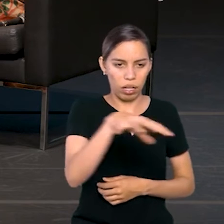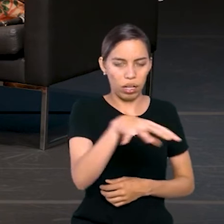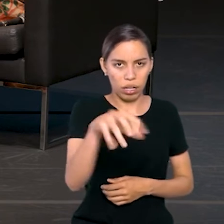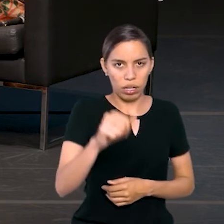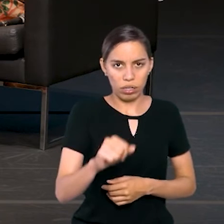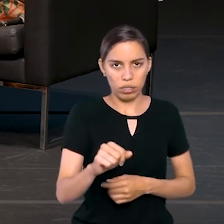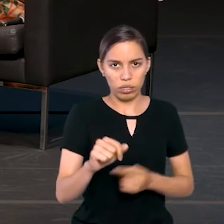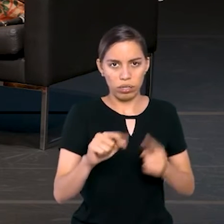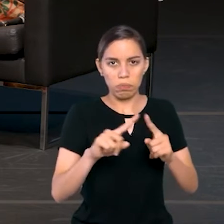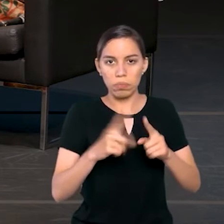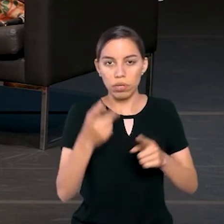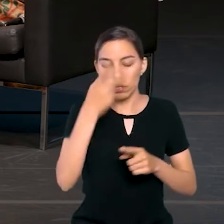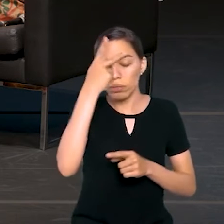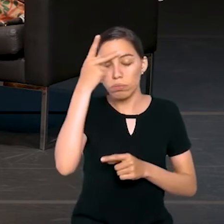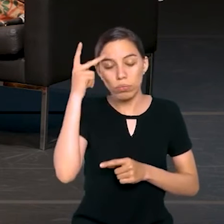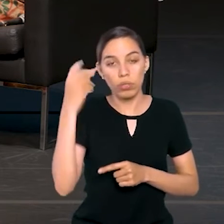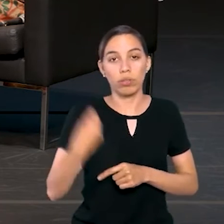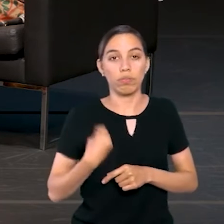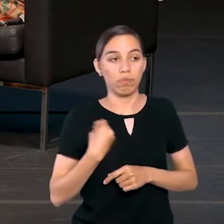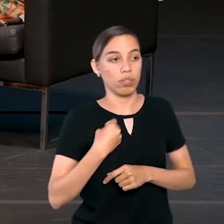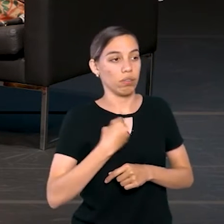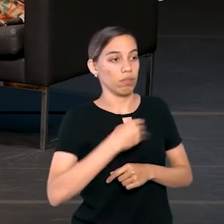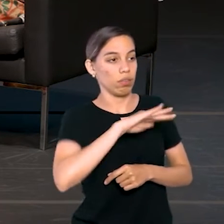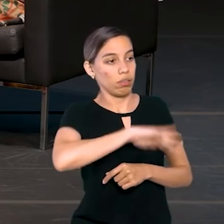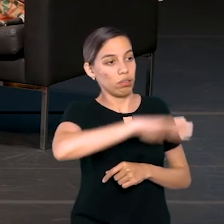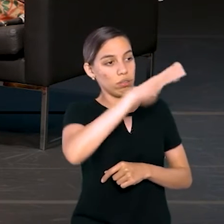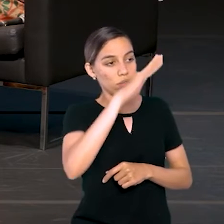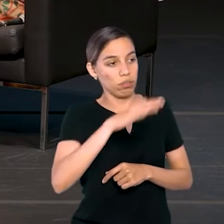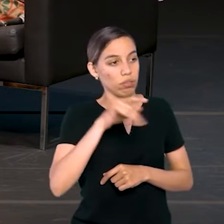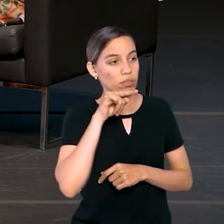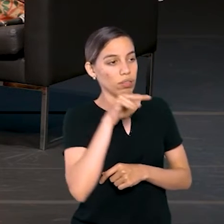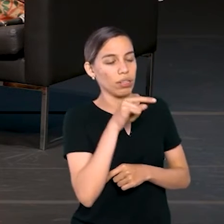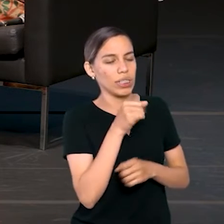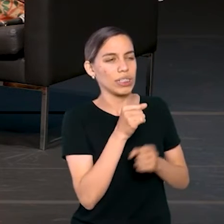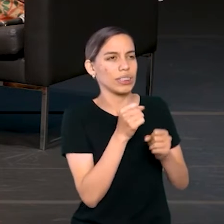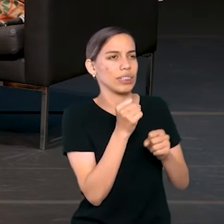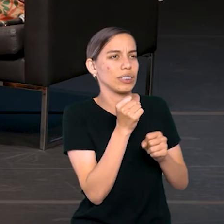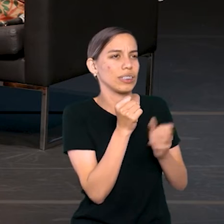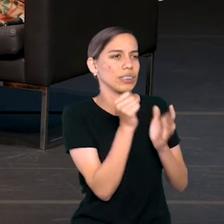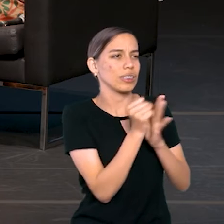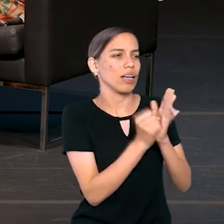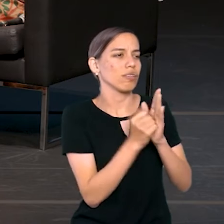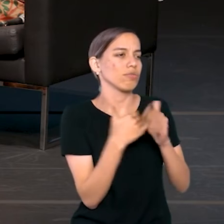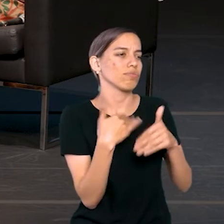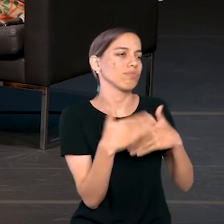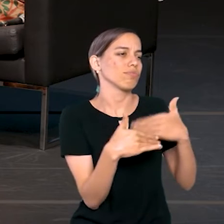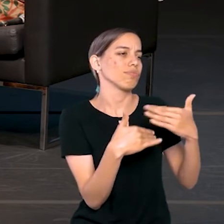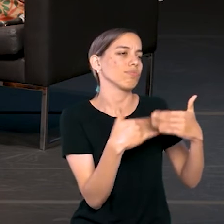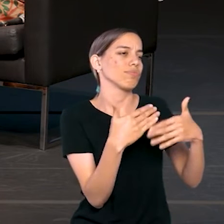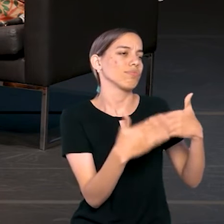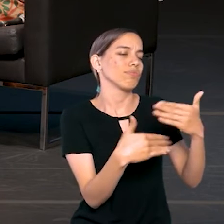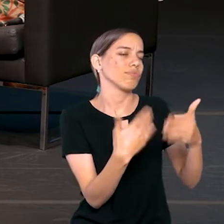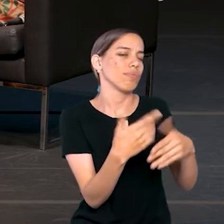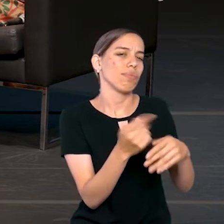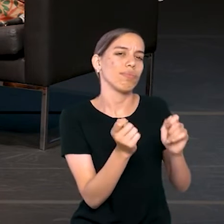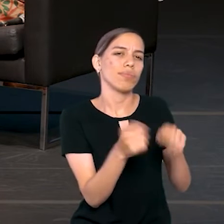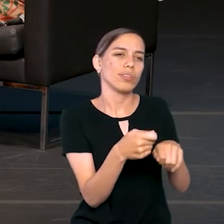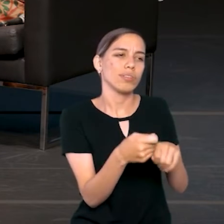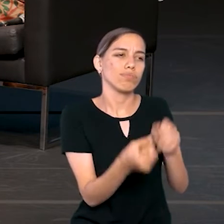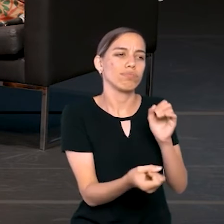que vive séculos numa montanha, aquela comunidade reproduzindo